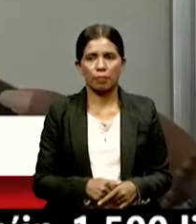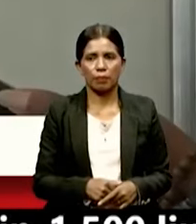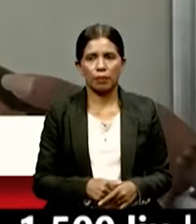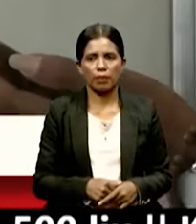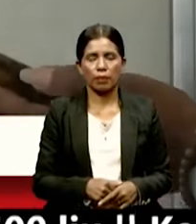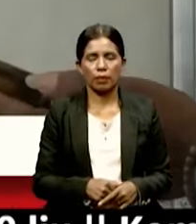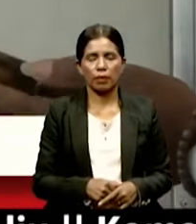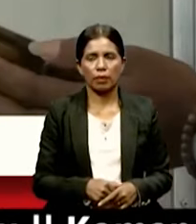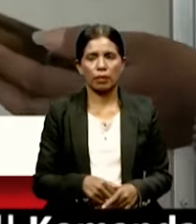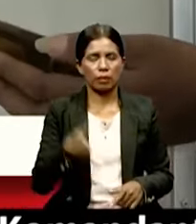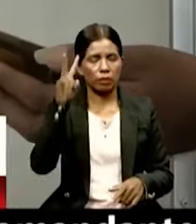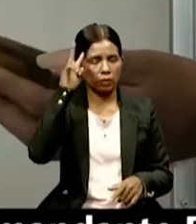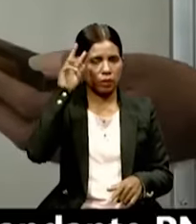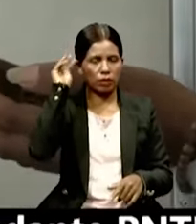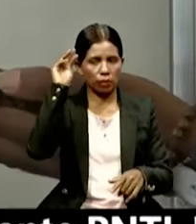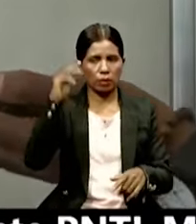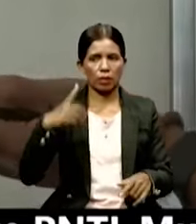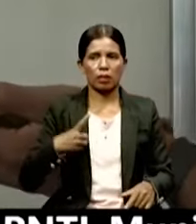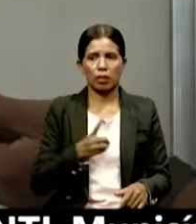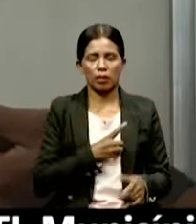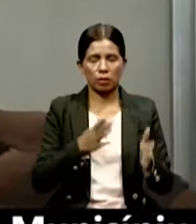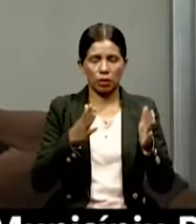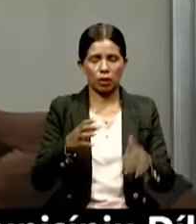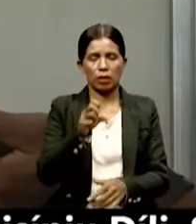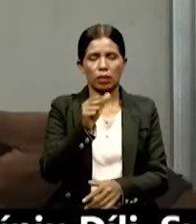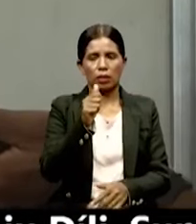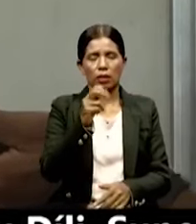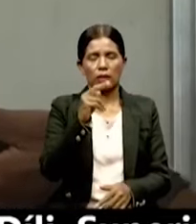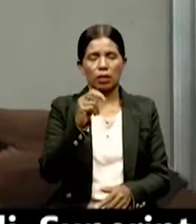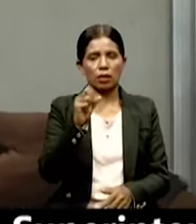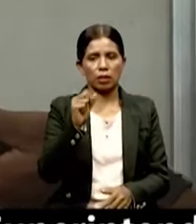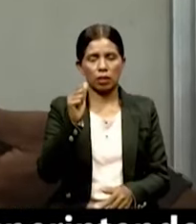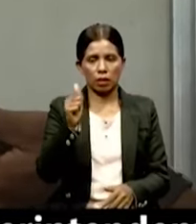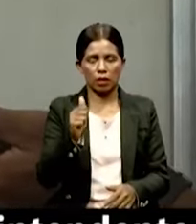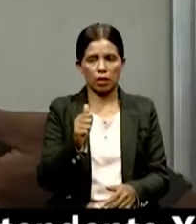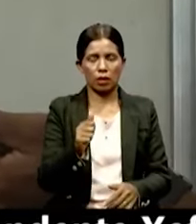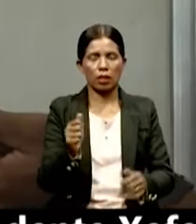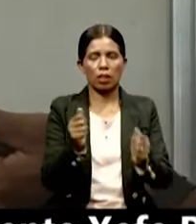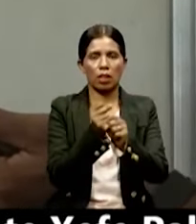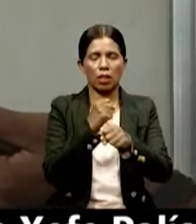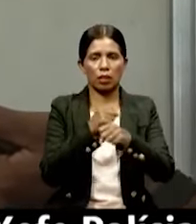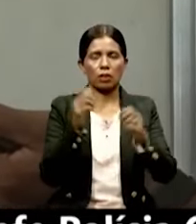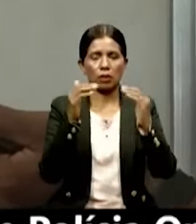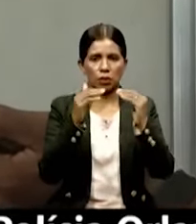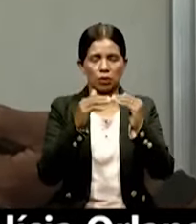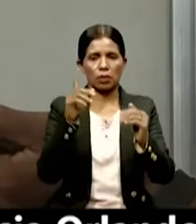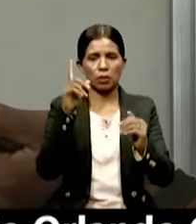visi interina deputada Xanxa, visi anterior, convoca encontro ida,